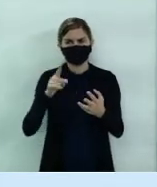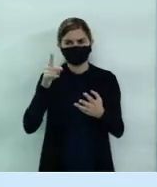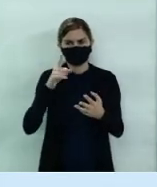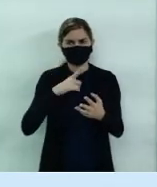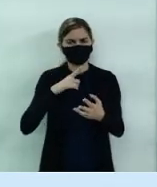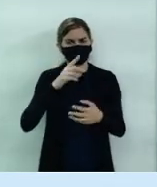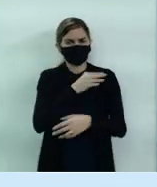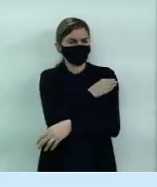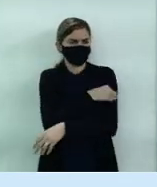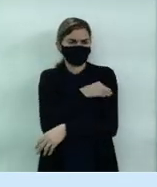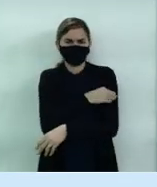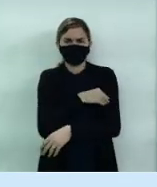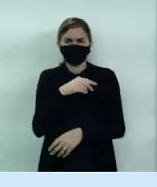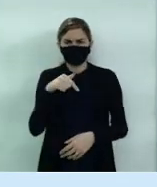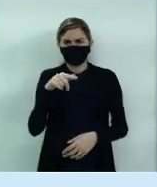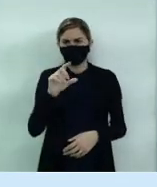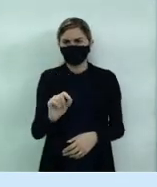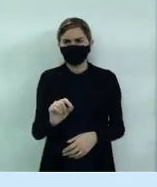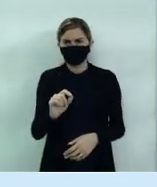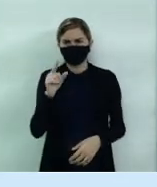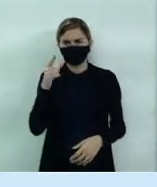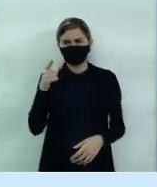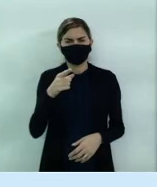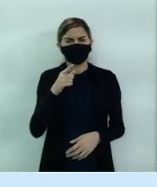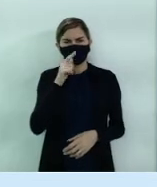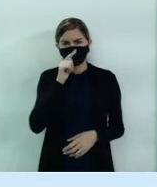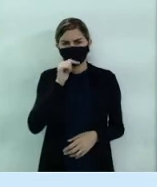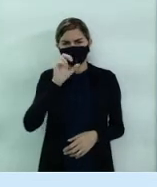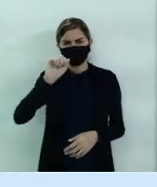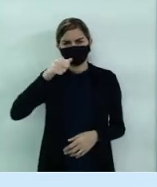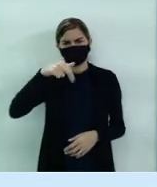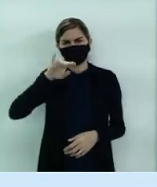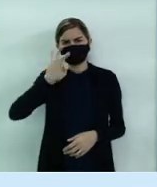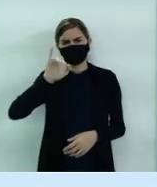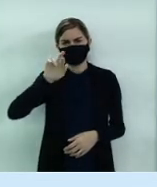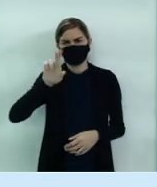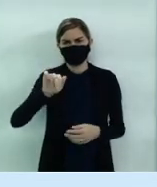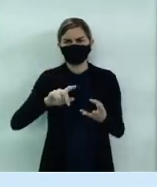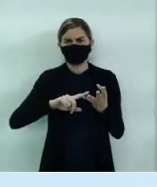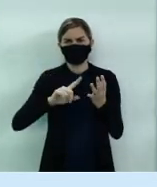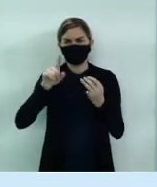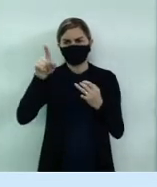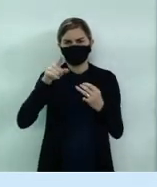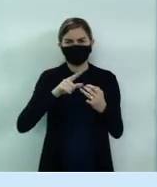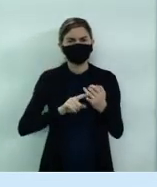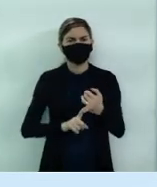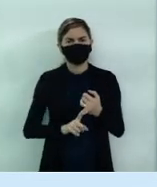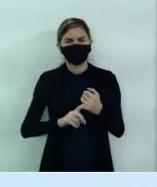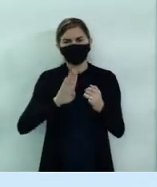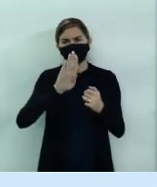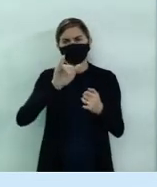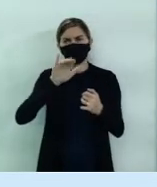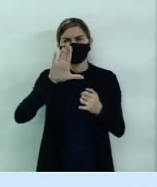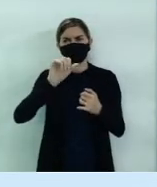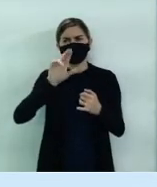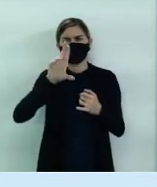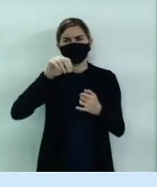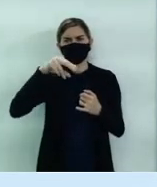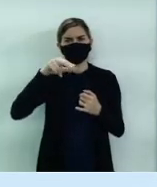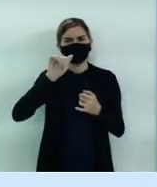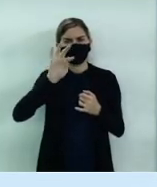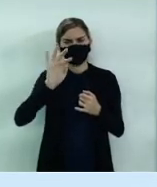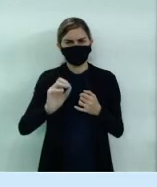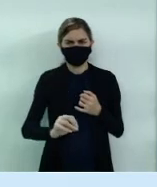tenho álcool a 70, aqui eu tenho a água sanitária e aqui eu tenho o bicarbonato